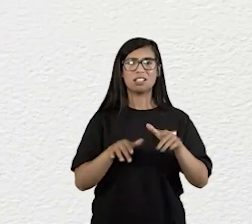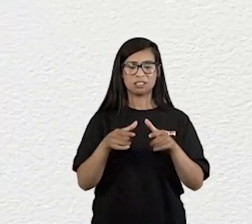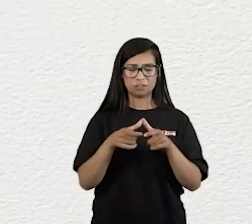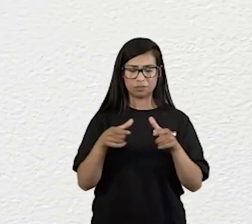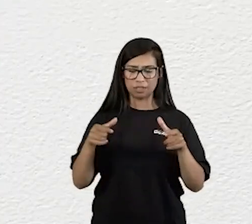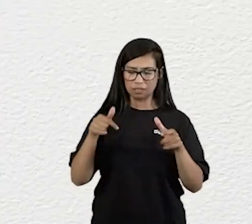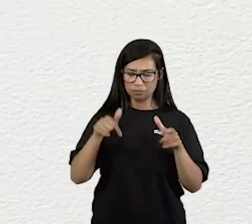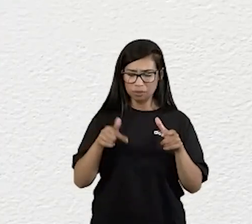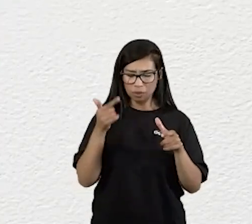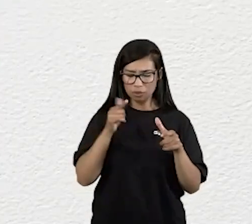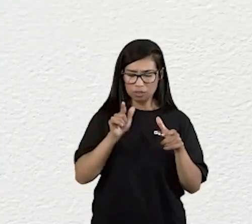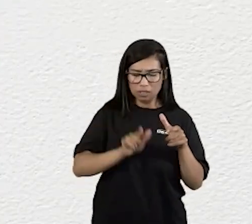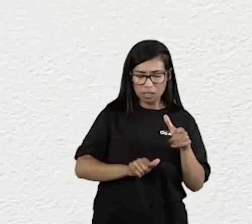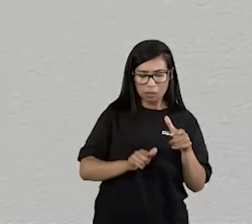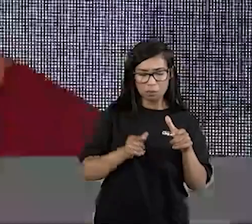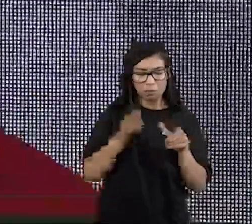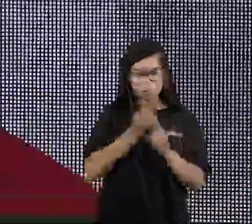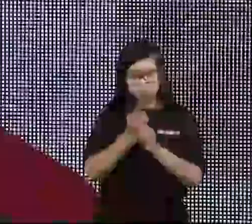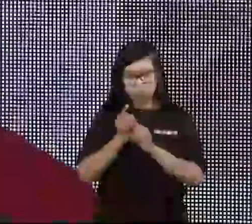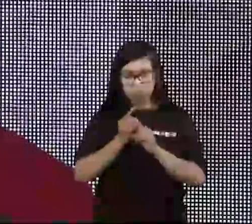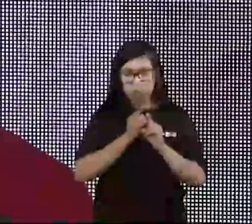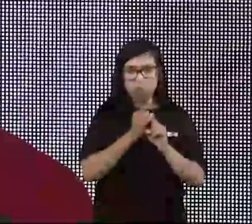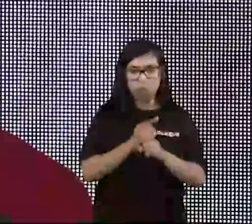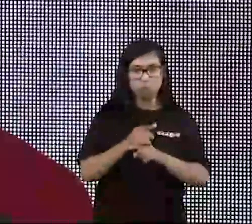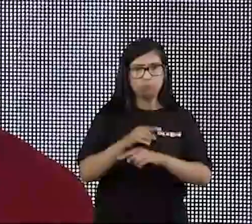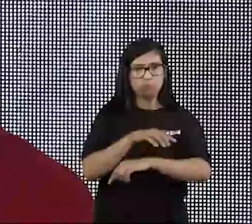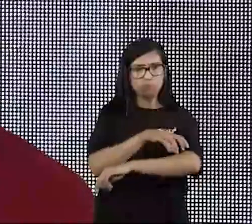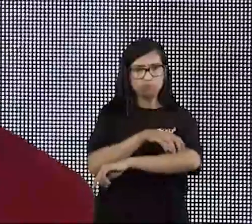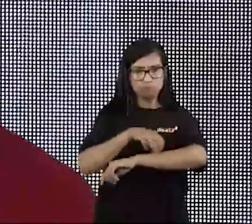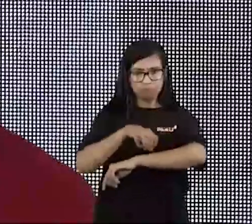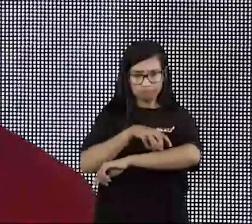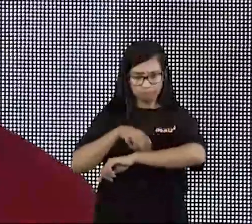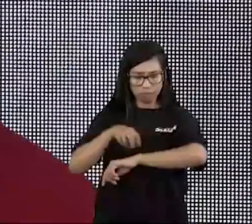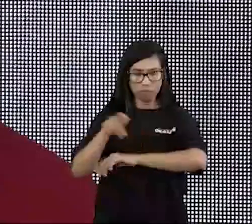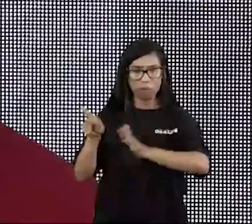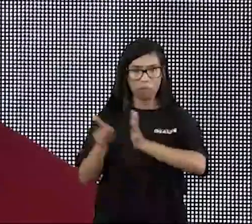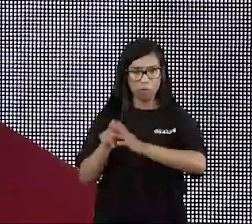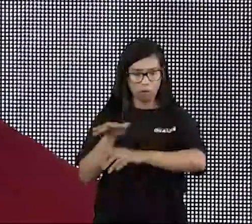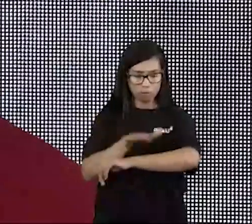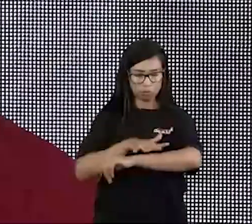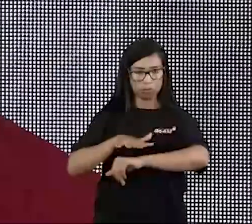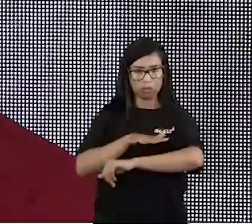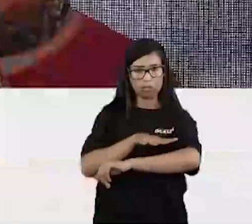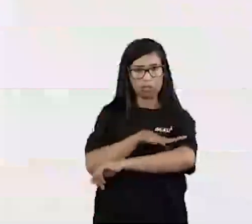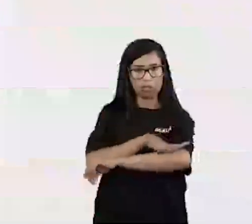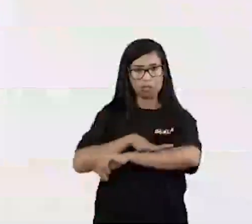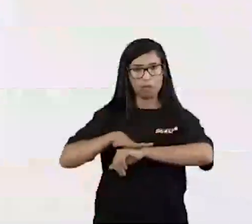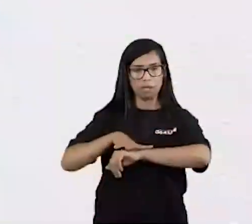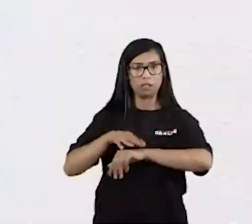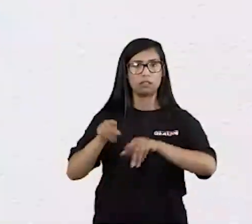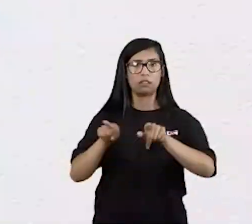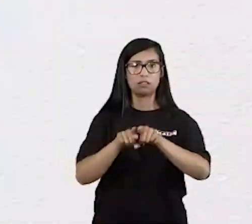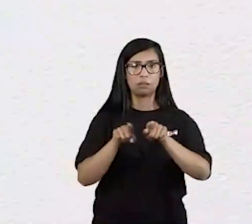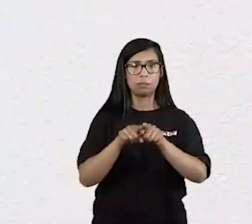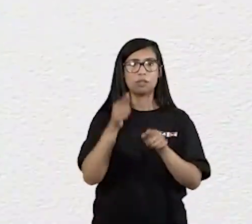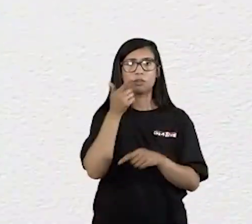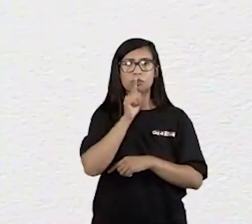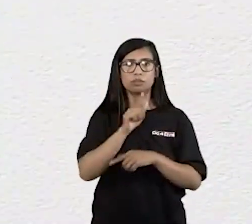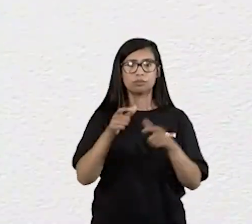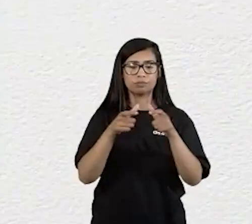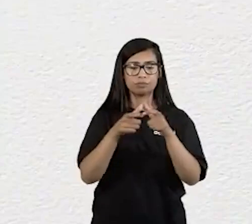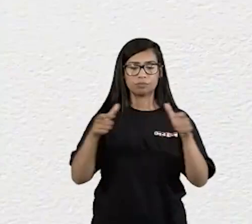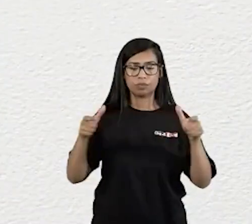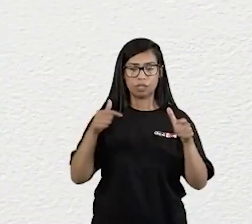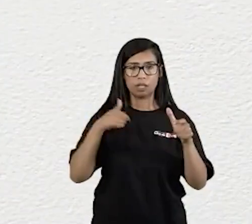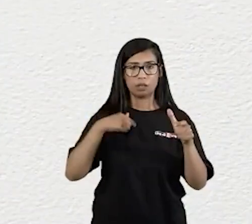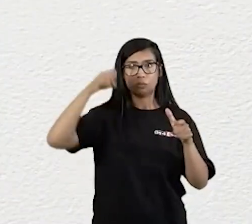na citologia das lesões crostosas, e aí essa daqui, esse achado, a gente pode ter na fita de acetato. Eu vou abrir a